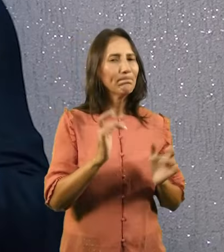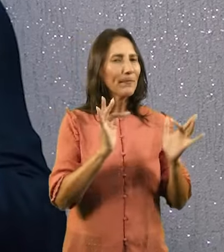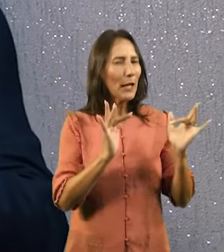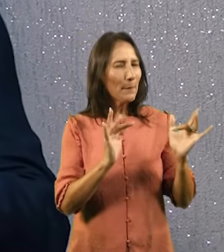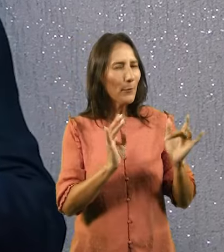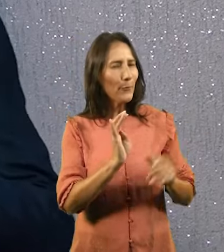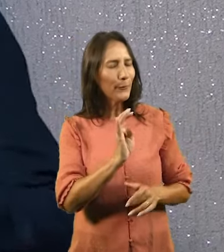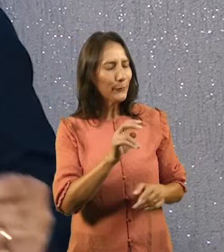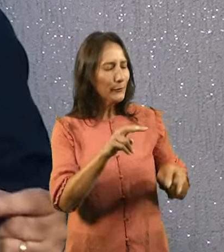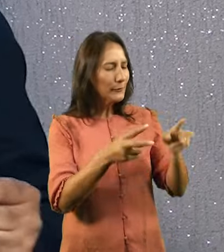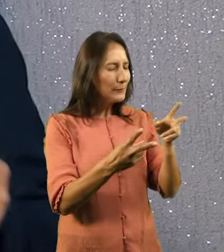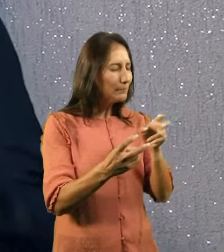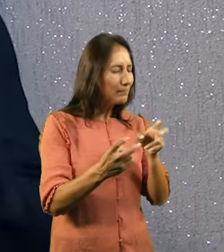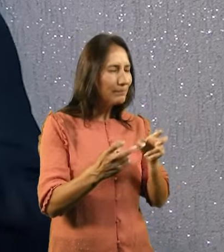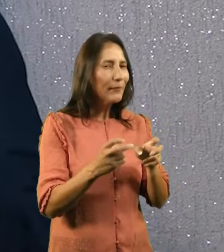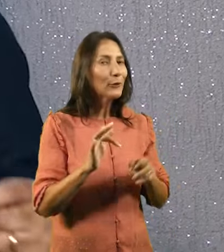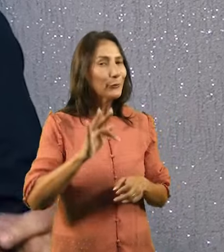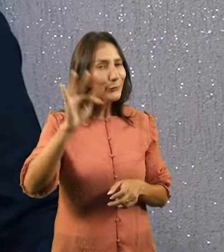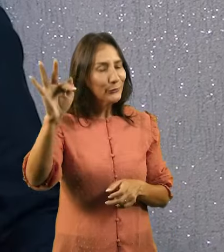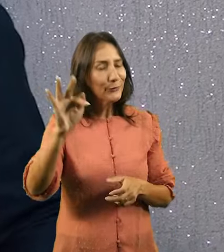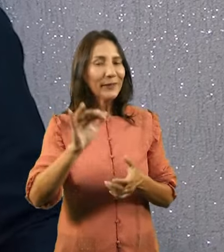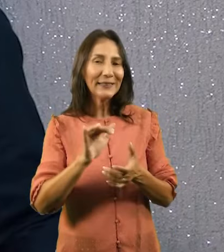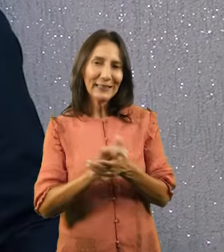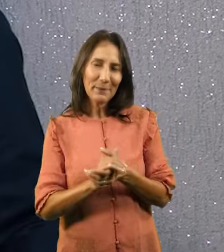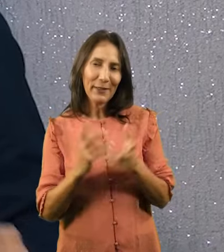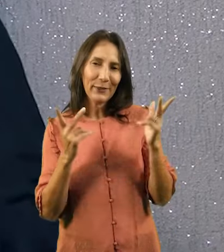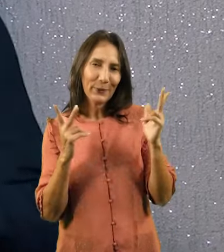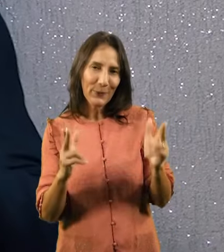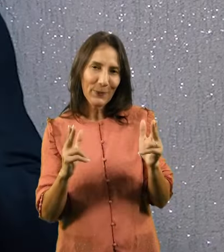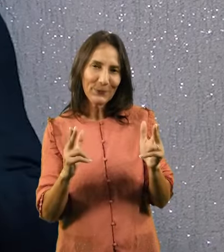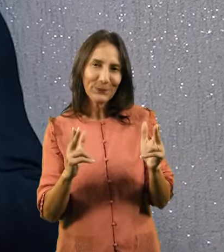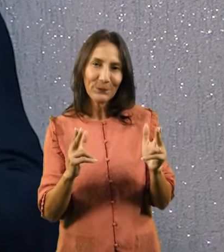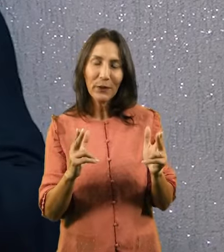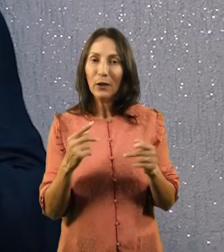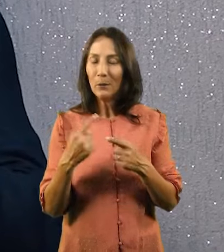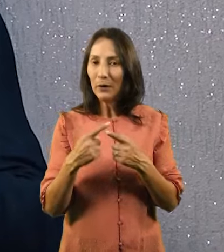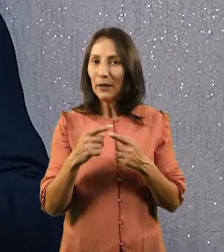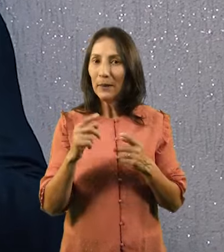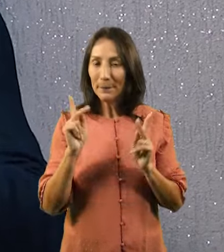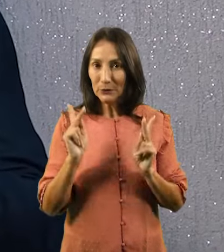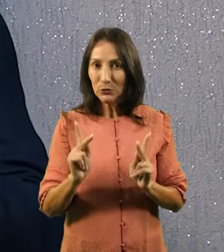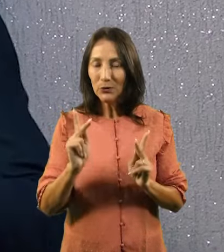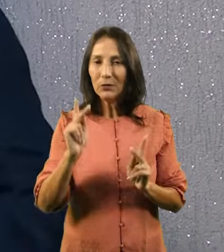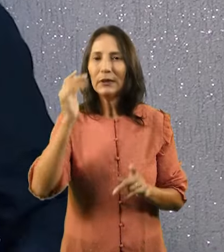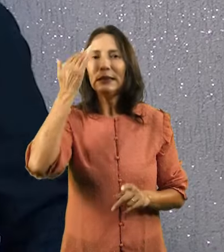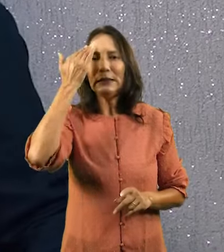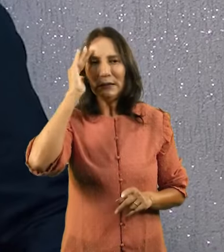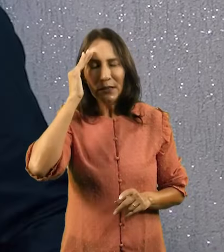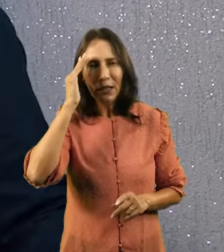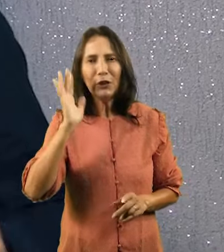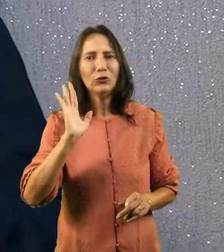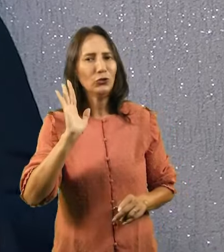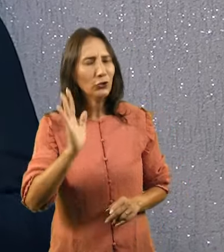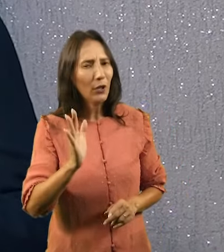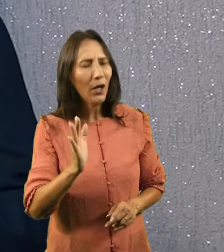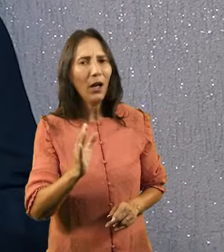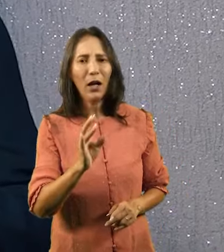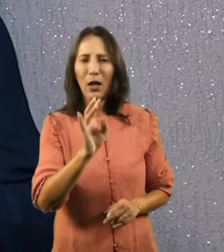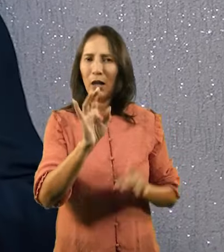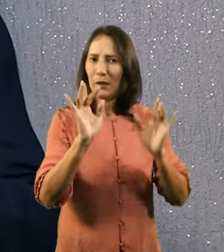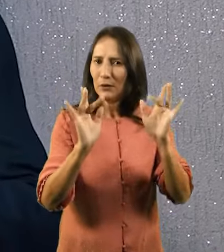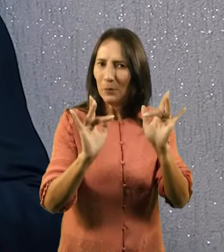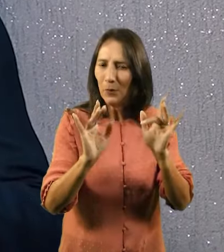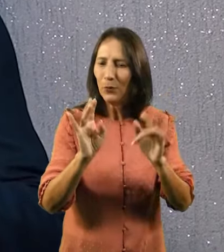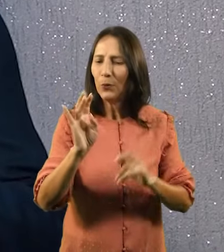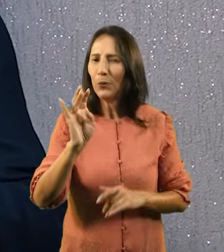ver como será o seu casamento. É muito legal isso, porque quando a pessoa ela aprende isso, essa maturidade de saber que o namoro e o noivado